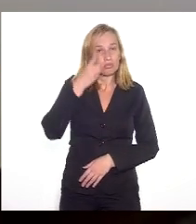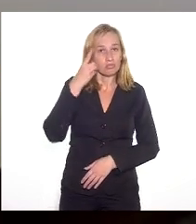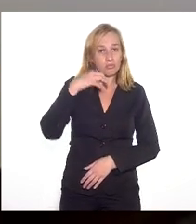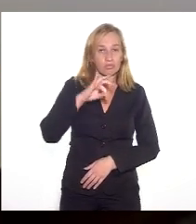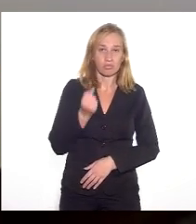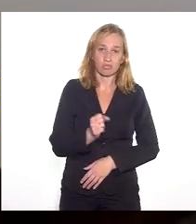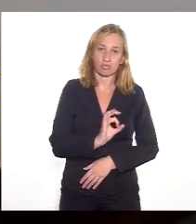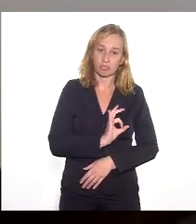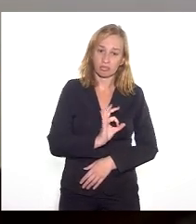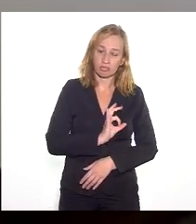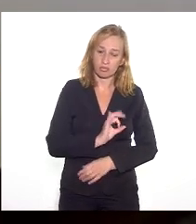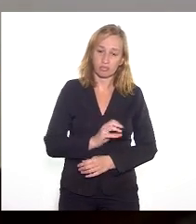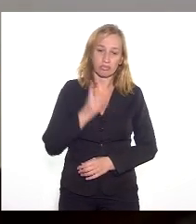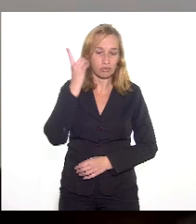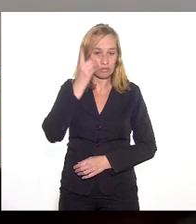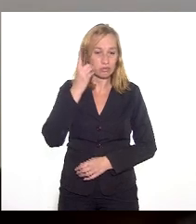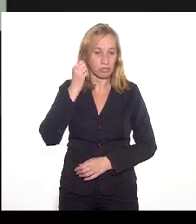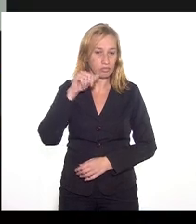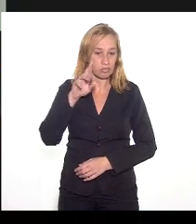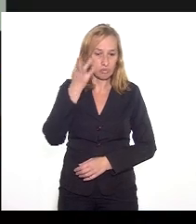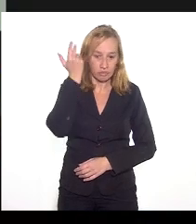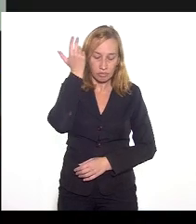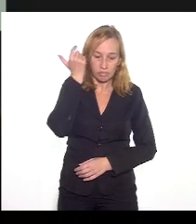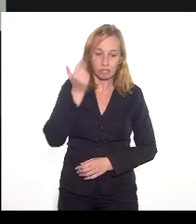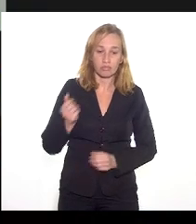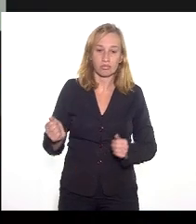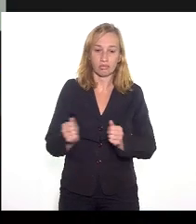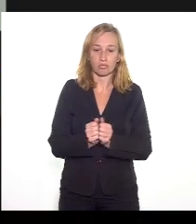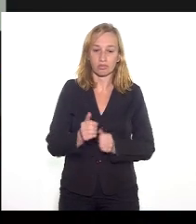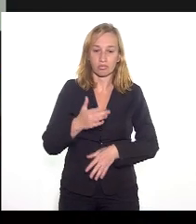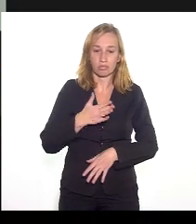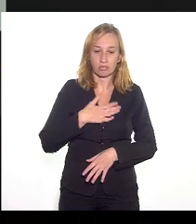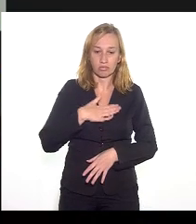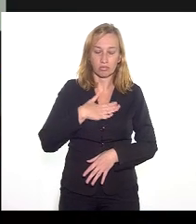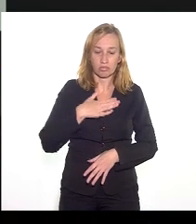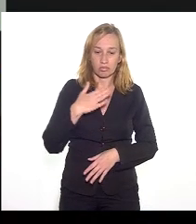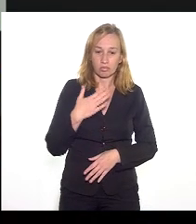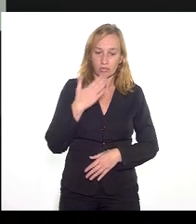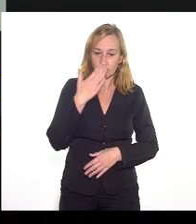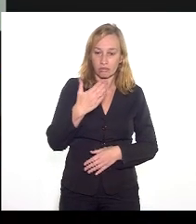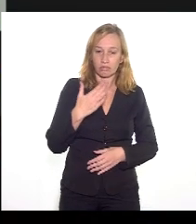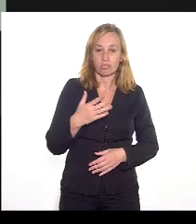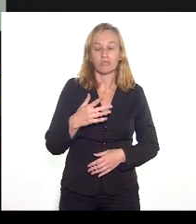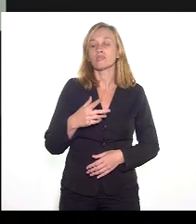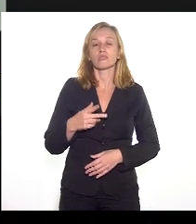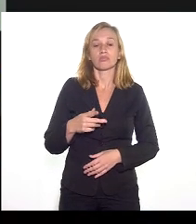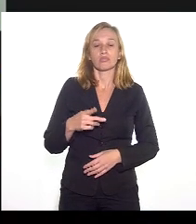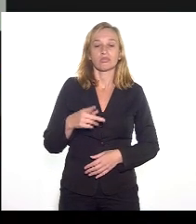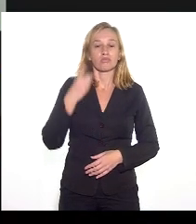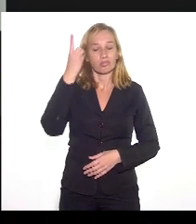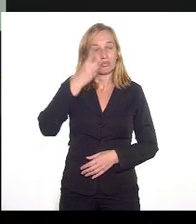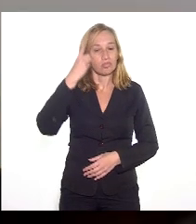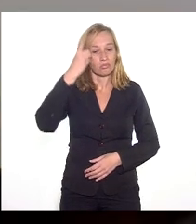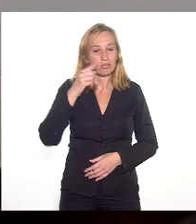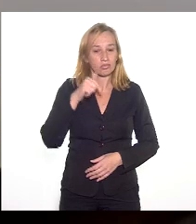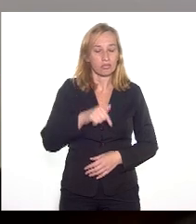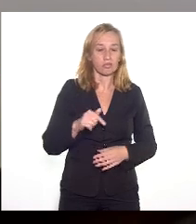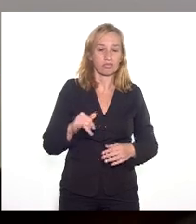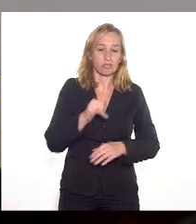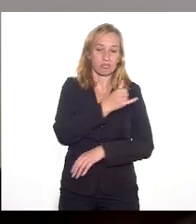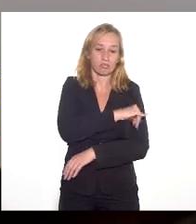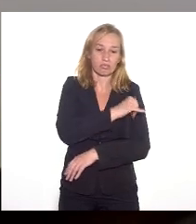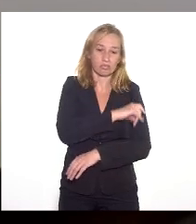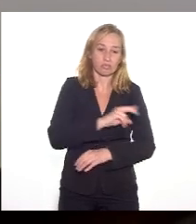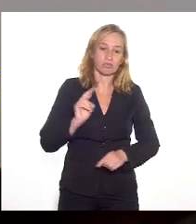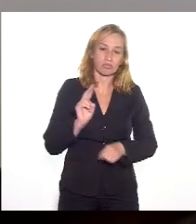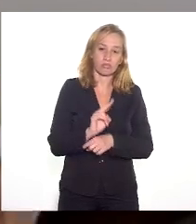Rocha, deputada Eleomar Coelho, que integram comigo a Frente Parlamentar Mista em Defesa do Serviço Público aqui no Rio de Janeiro. Esta é mais